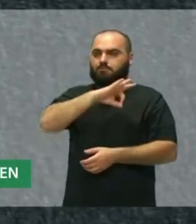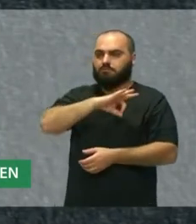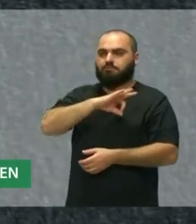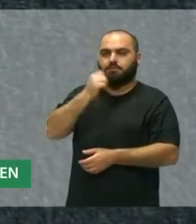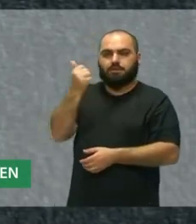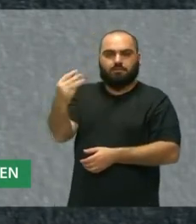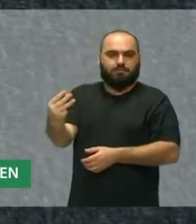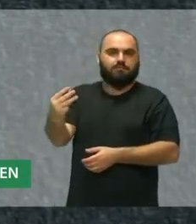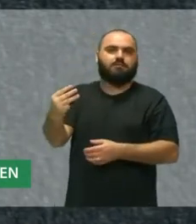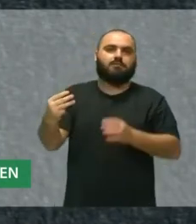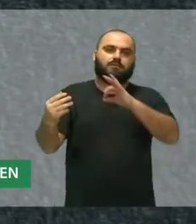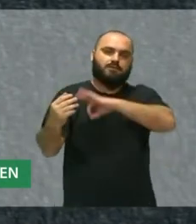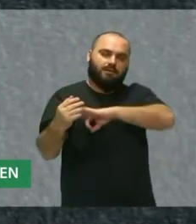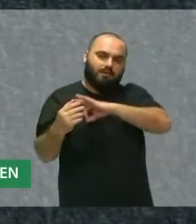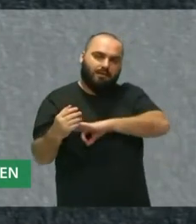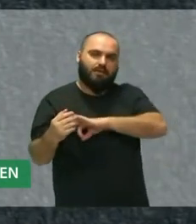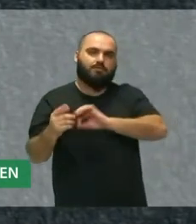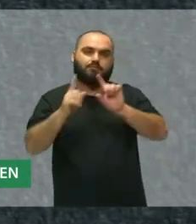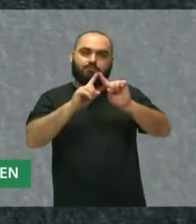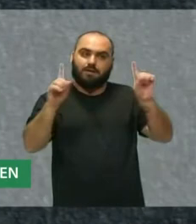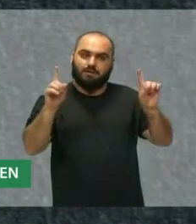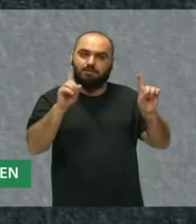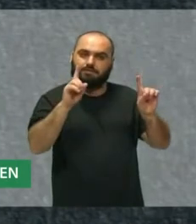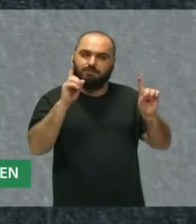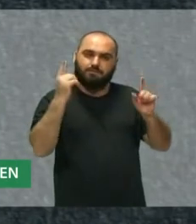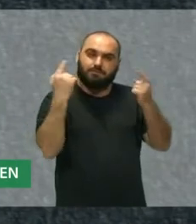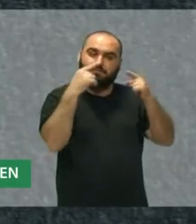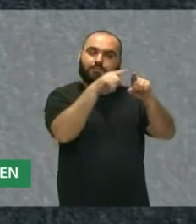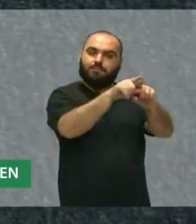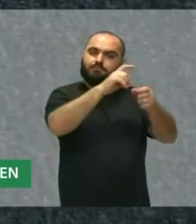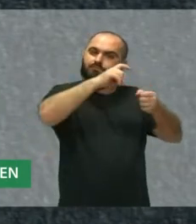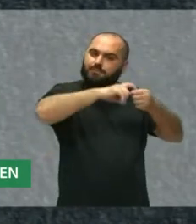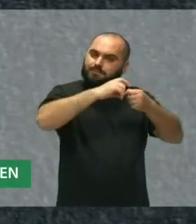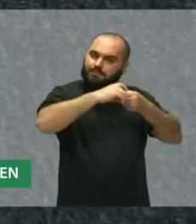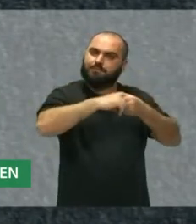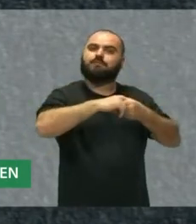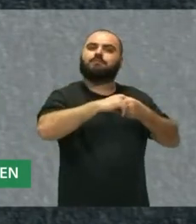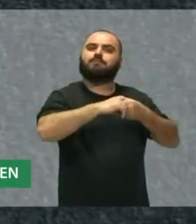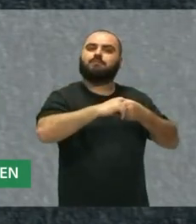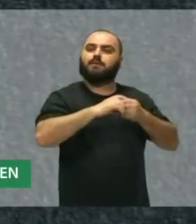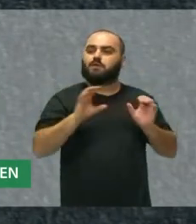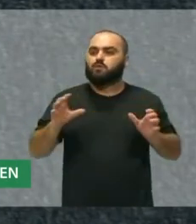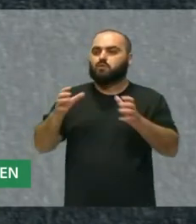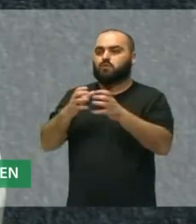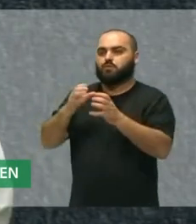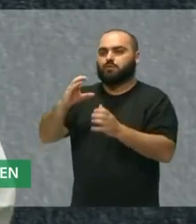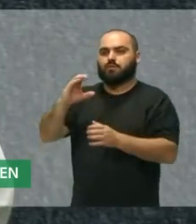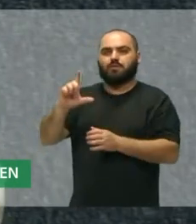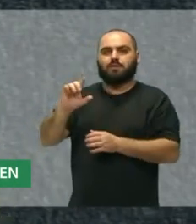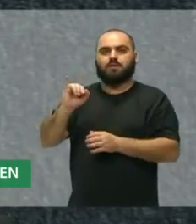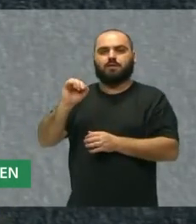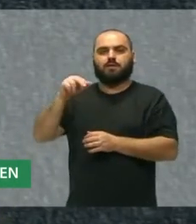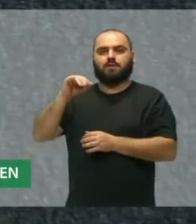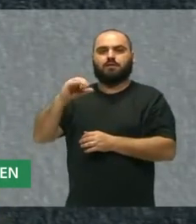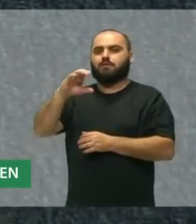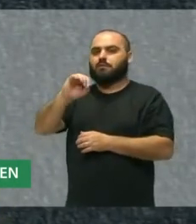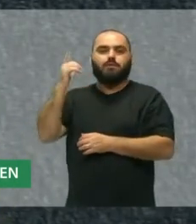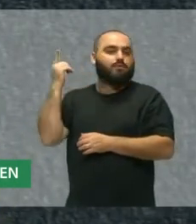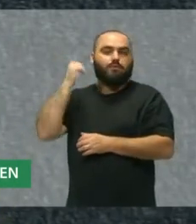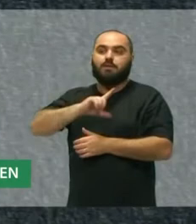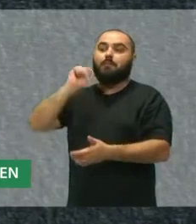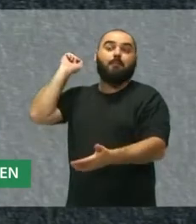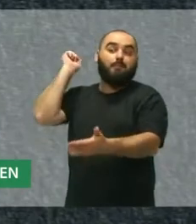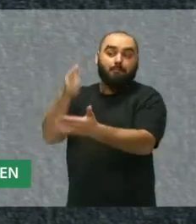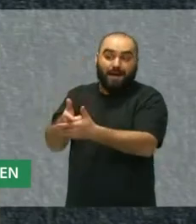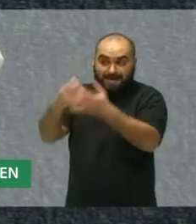mas, infelizmente, os nossos fornecedores, que são grandes parceiros, e o nosso corpo clínico, nós não estamos conseguindo pagar em dia.